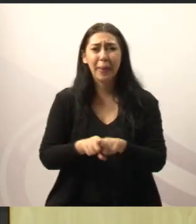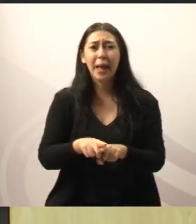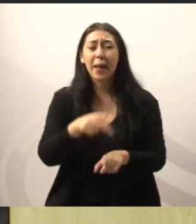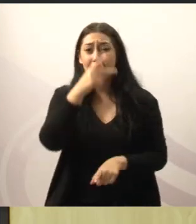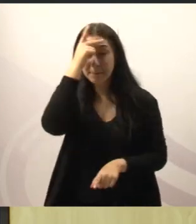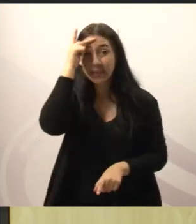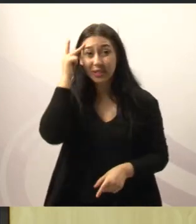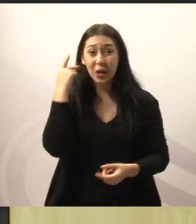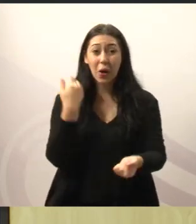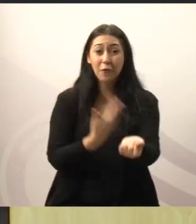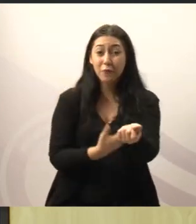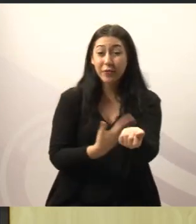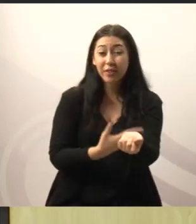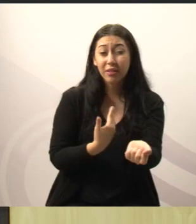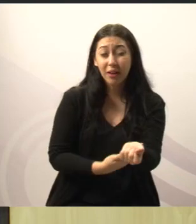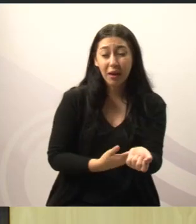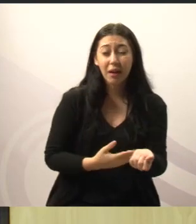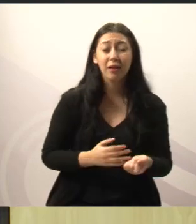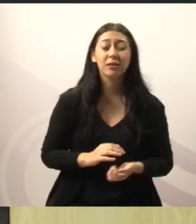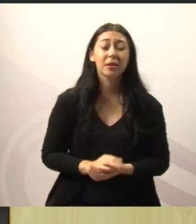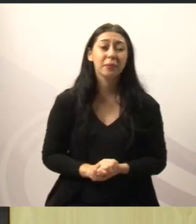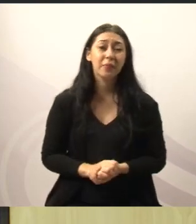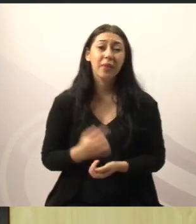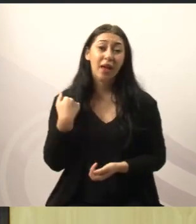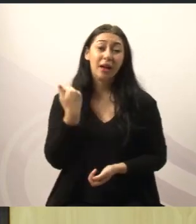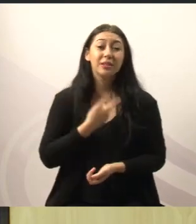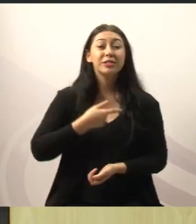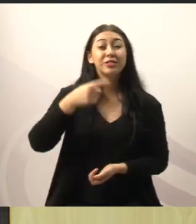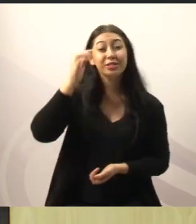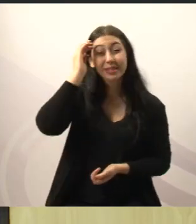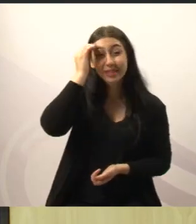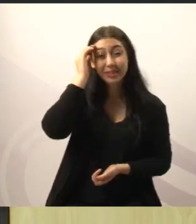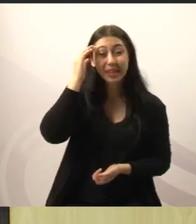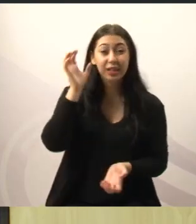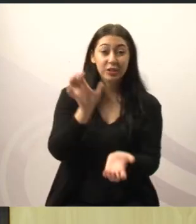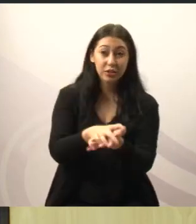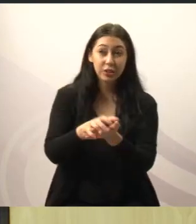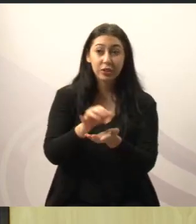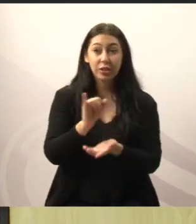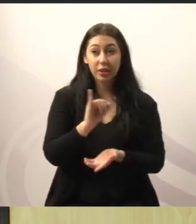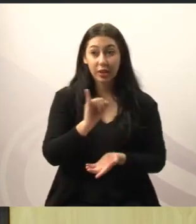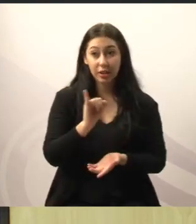vulnerabilidade social das cidades. Considerando que a cidade de Jacareí possui